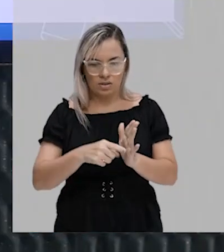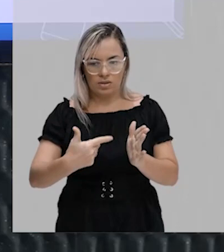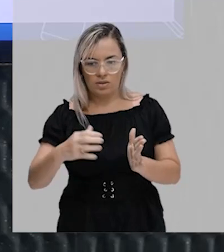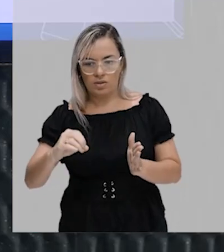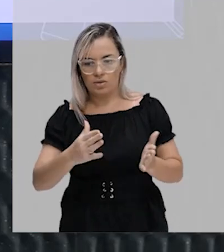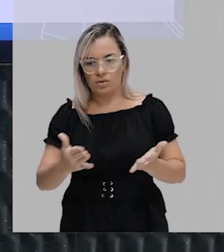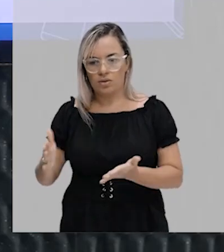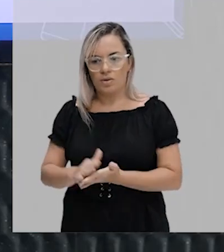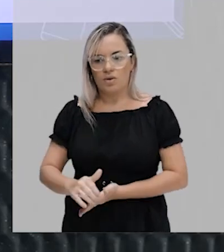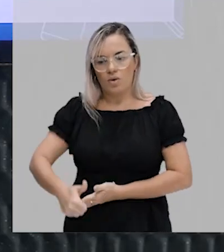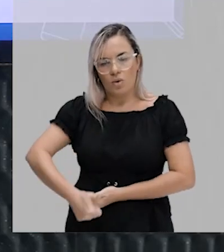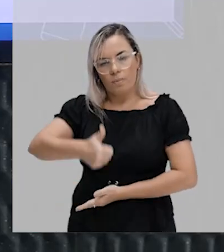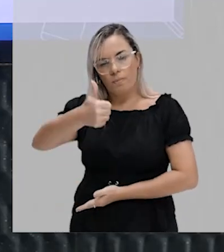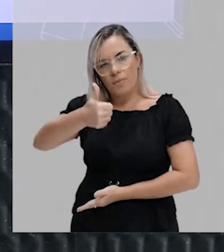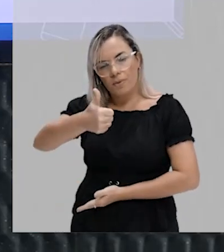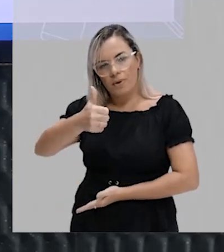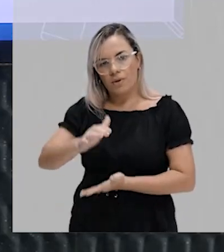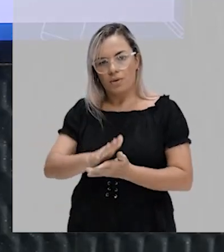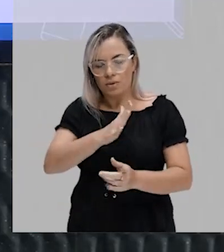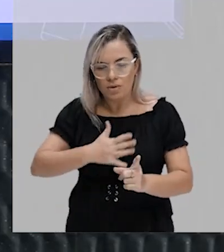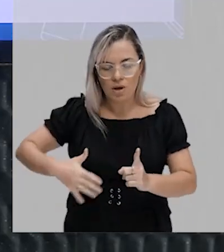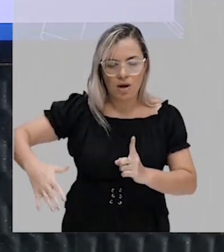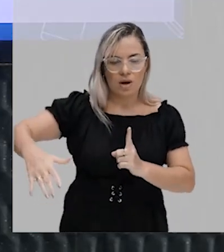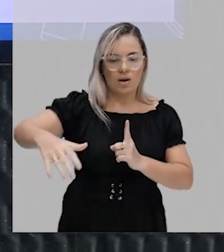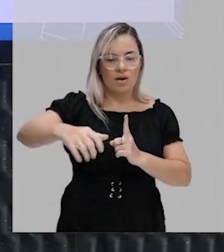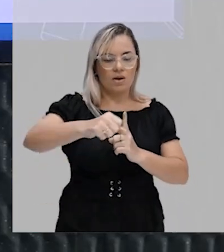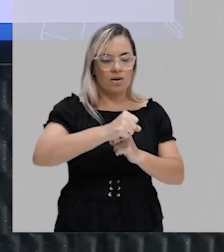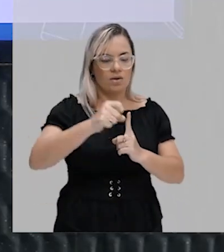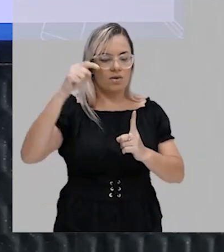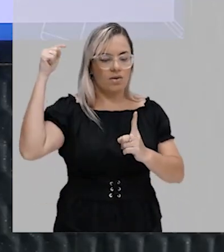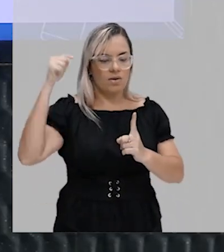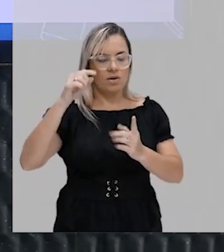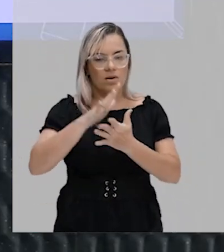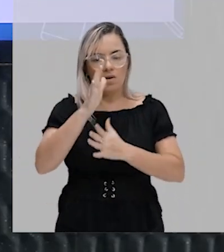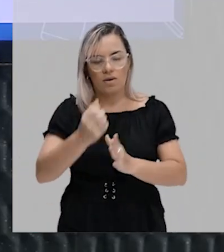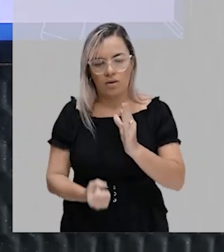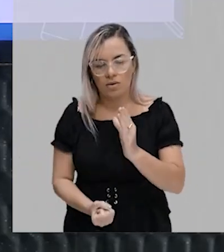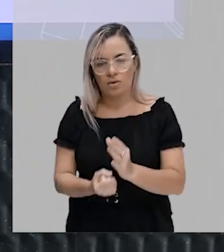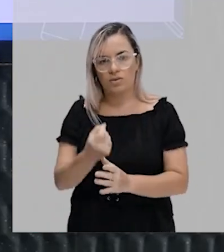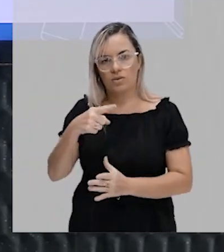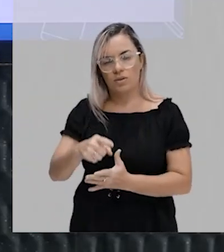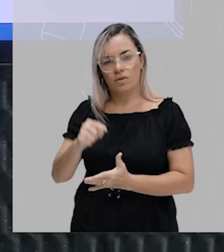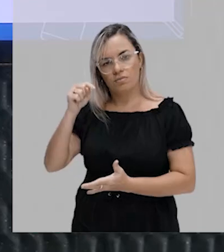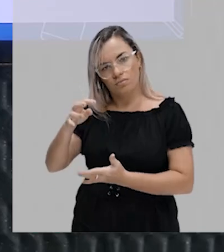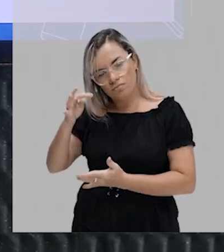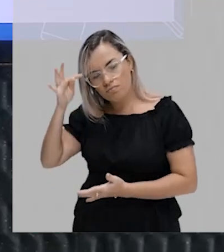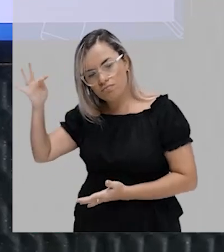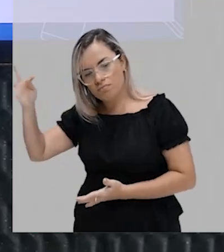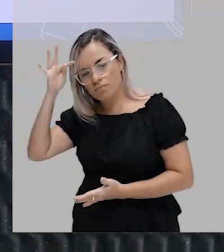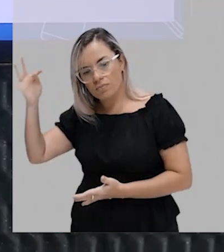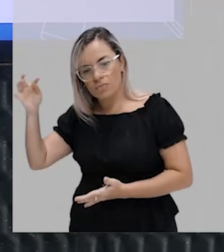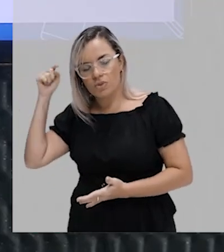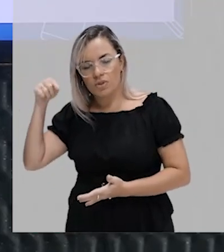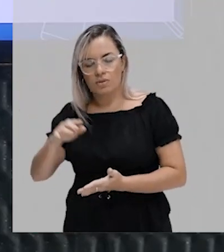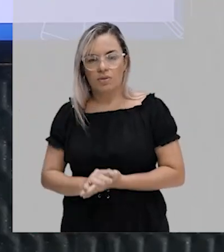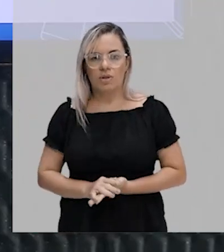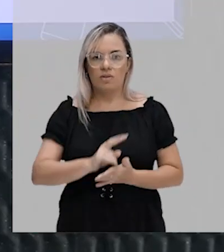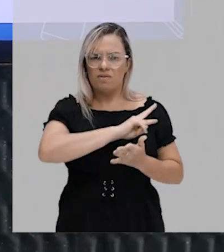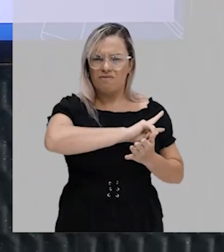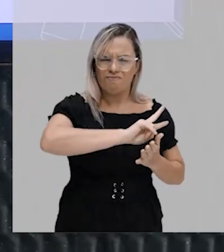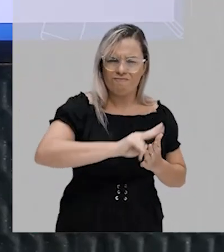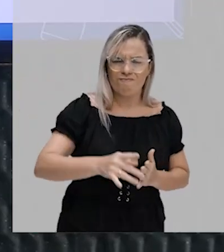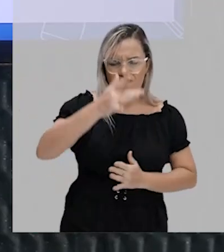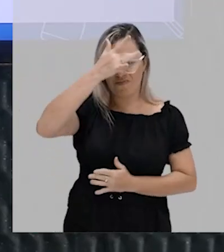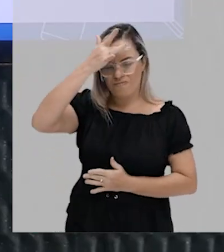um dos precursores, ou seja, um dos pioneiros, um dos primeiros ali da sociologia. Tanto é que para muita gente Durkheim